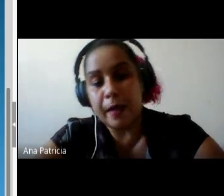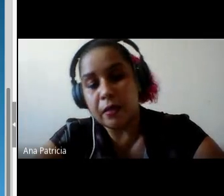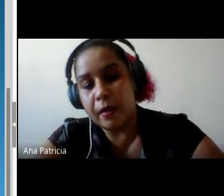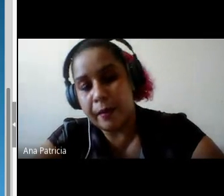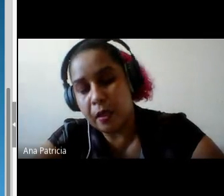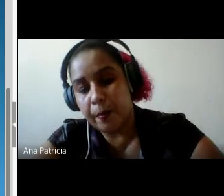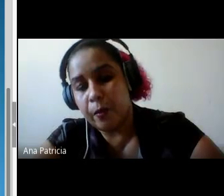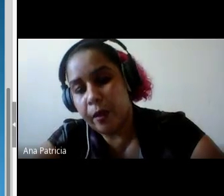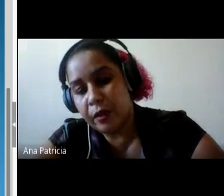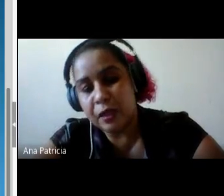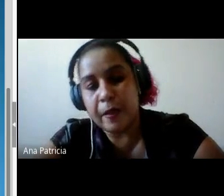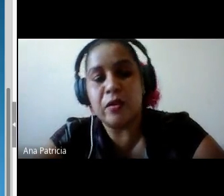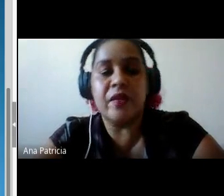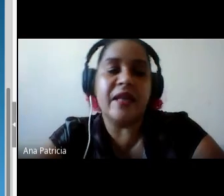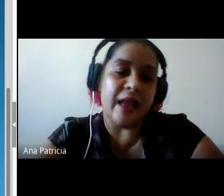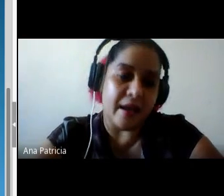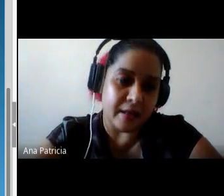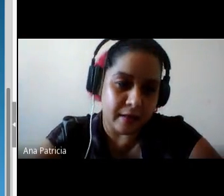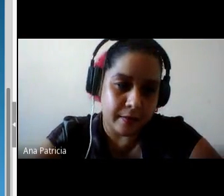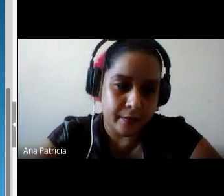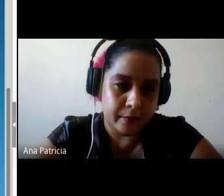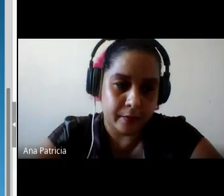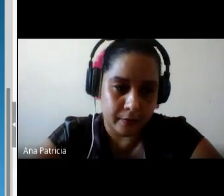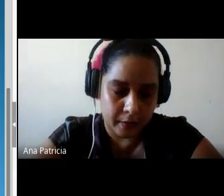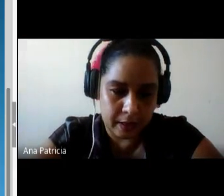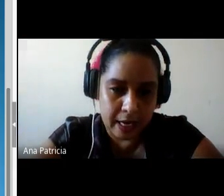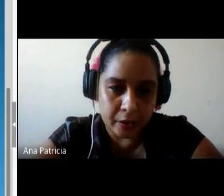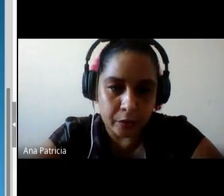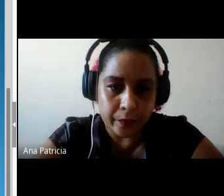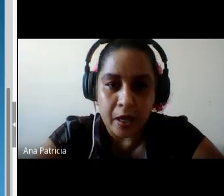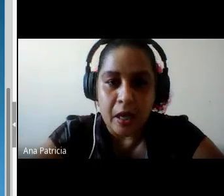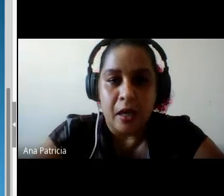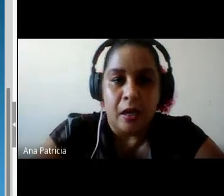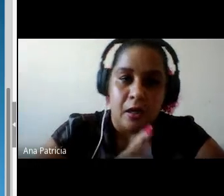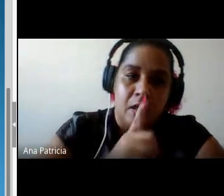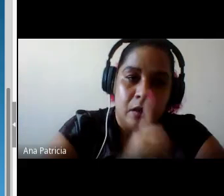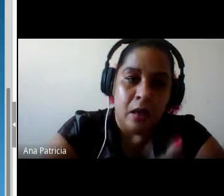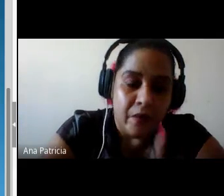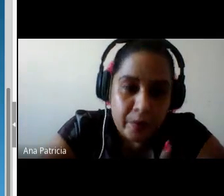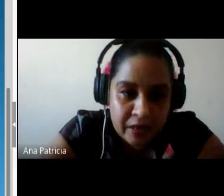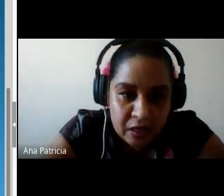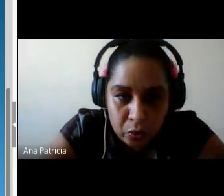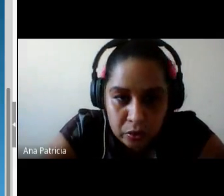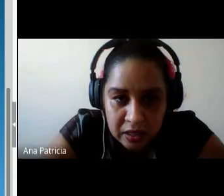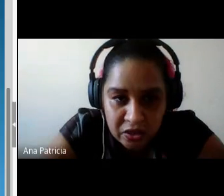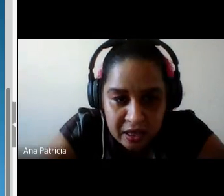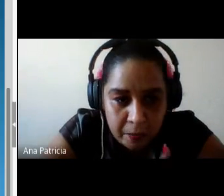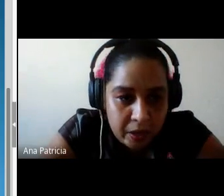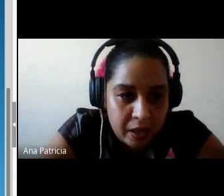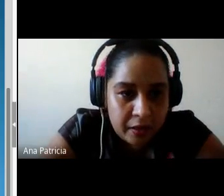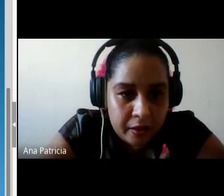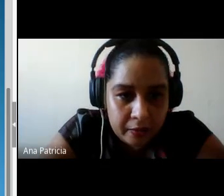eles passam a emoção pelo meio das expressões faciais. Certo? Não vamos fazer todos esses